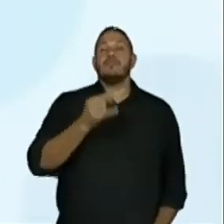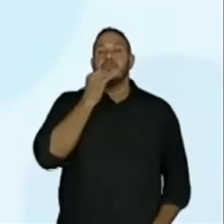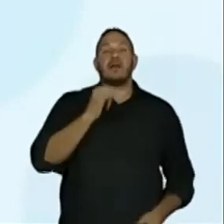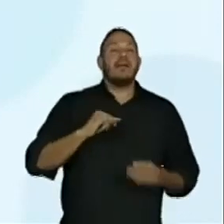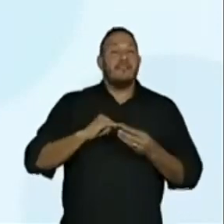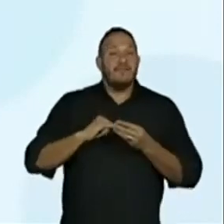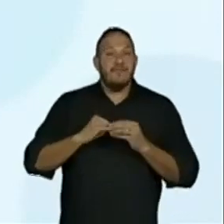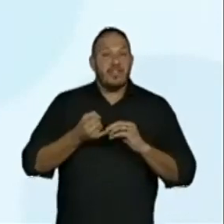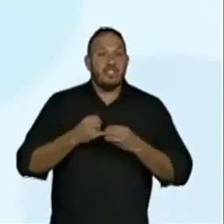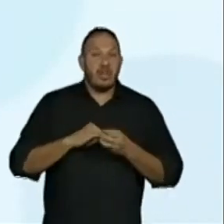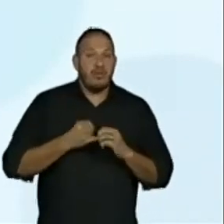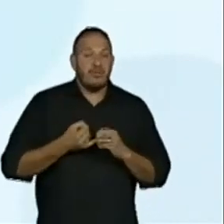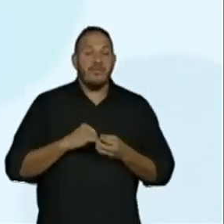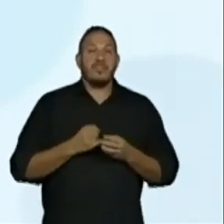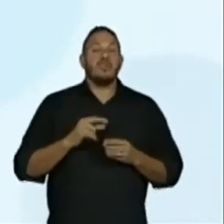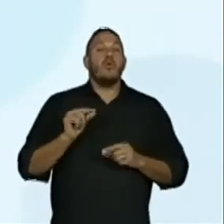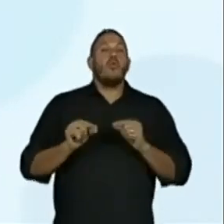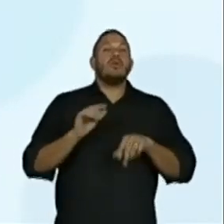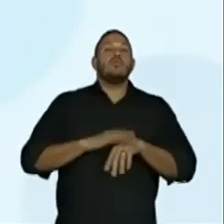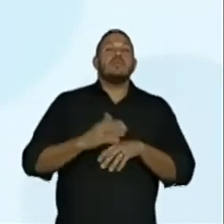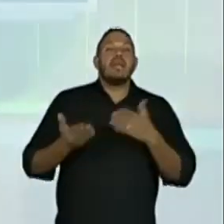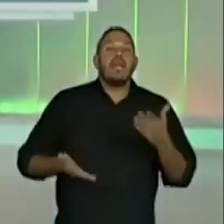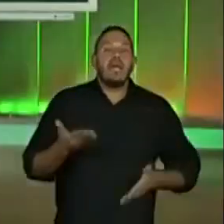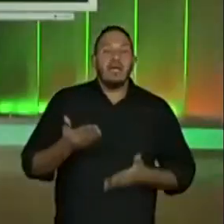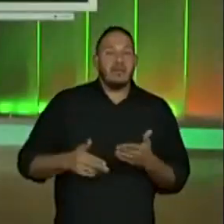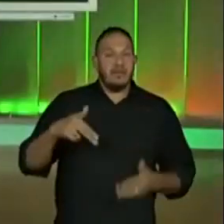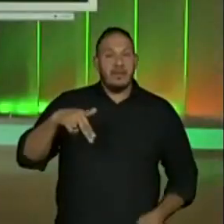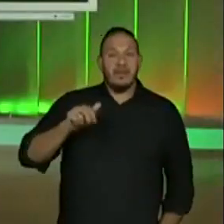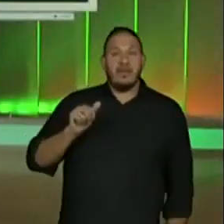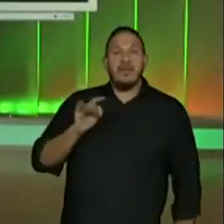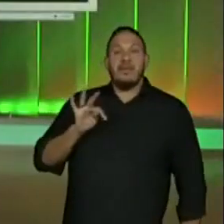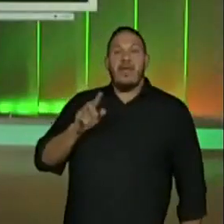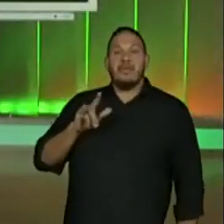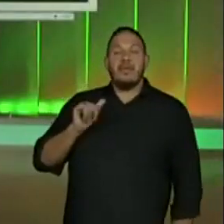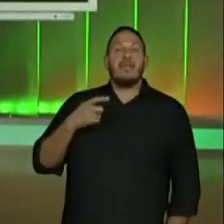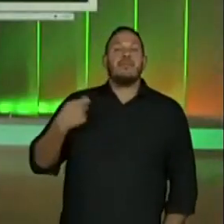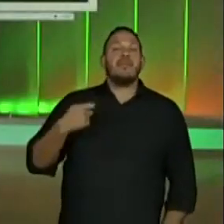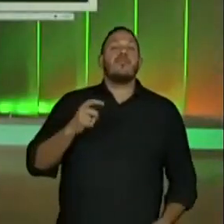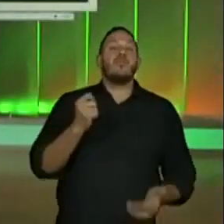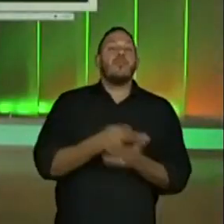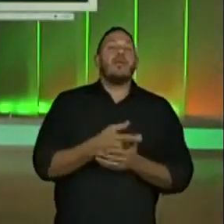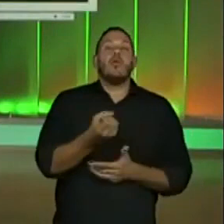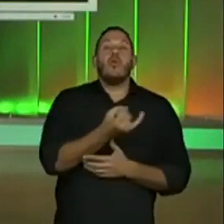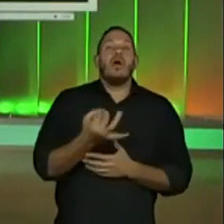quantos quilos eram? Vocês lembram? Natália precisava comprar quantos quilos de feijão?